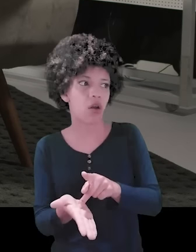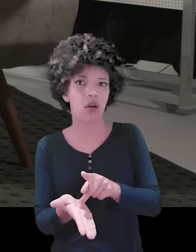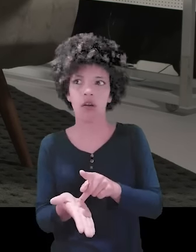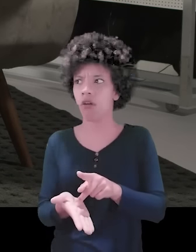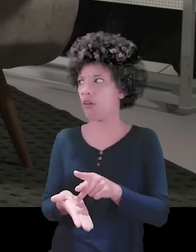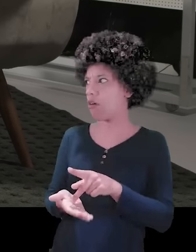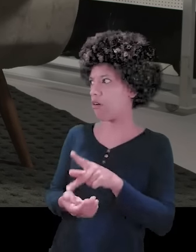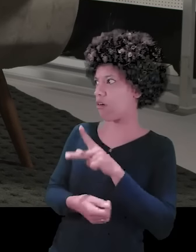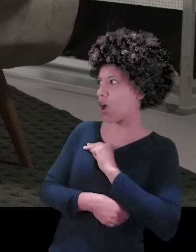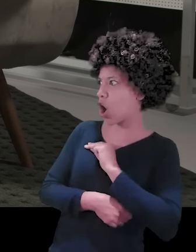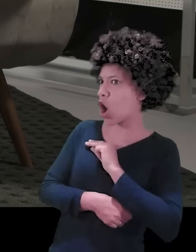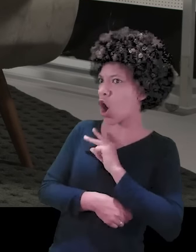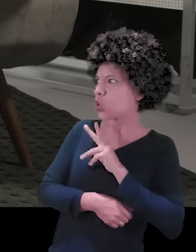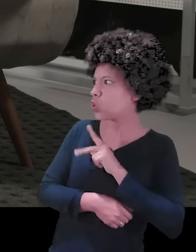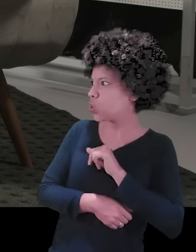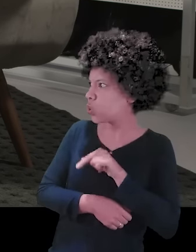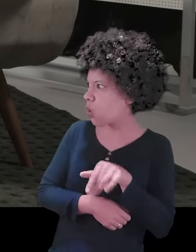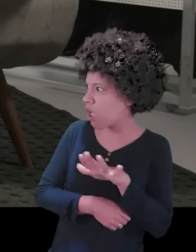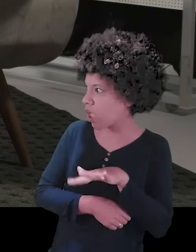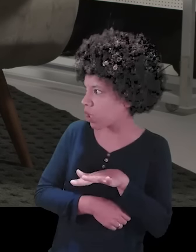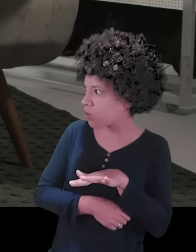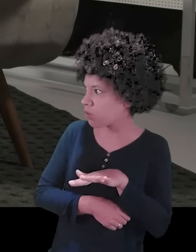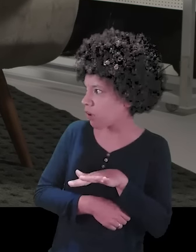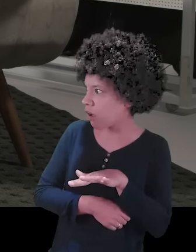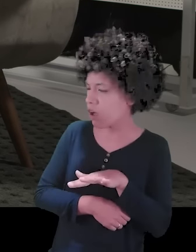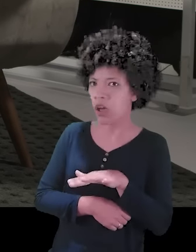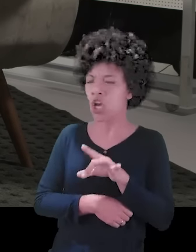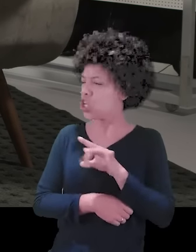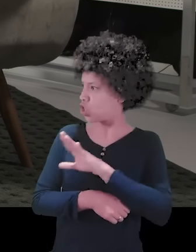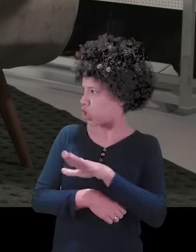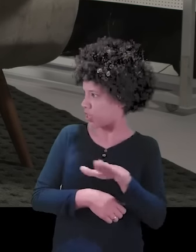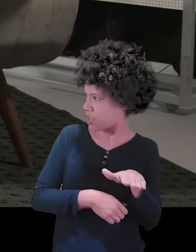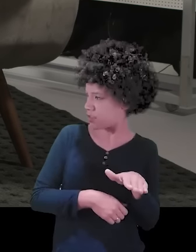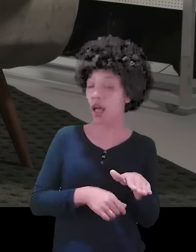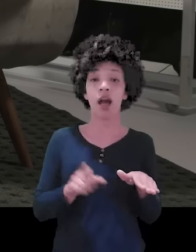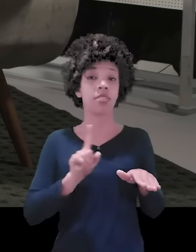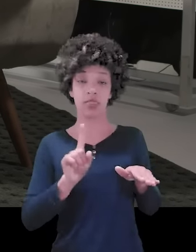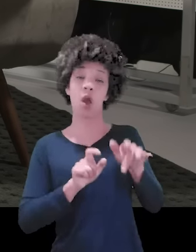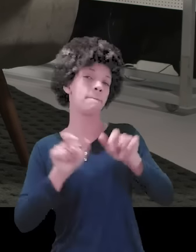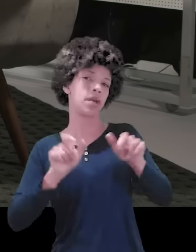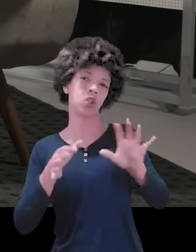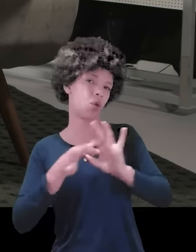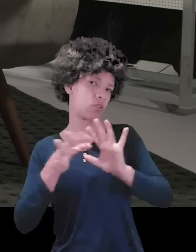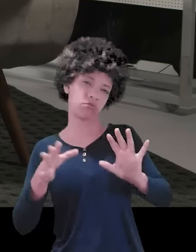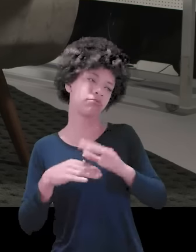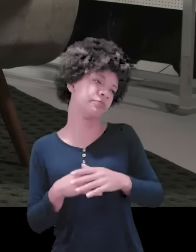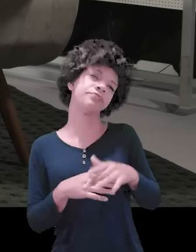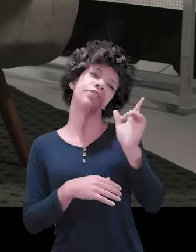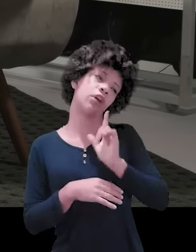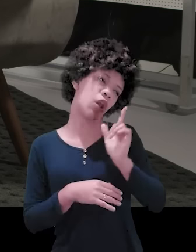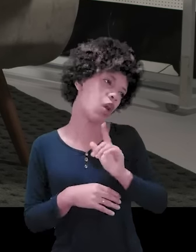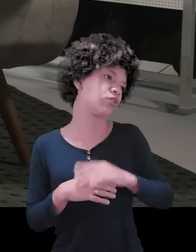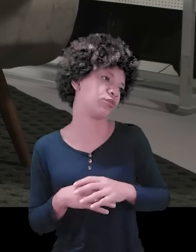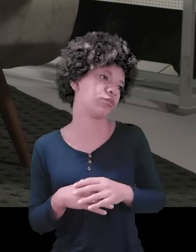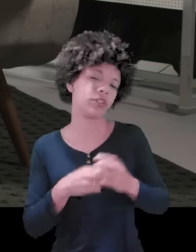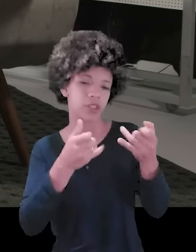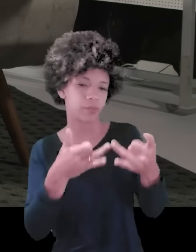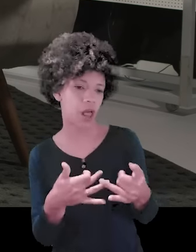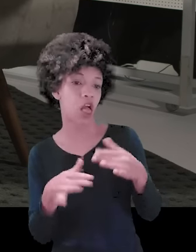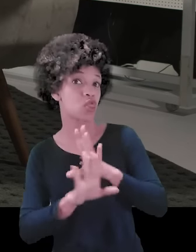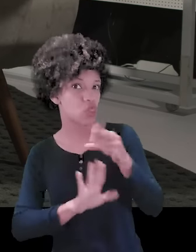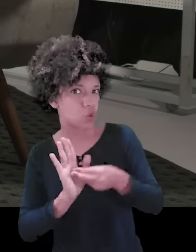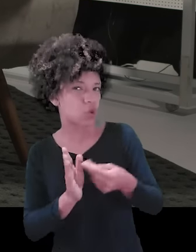lá luz tudo isso E aí assim é isso eu tô falando com uma pessoa aí claro né gente não estão